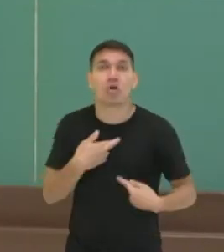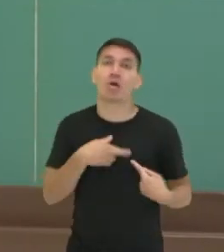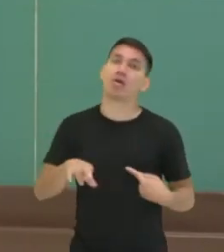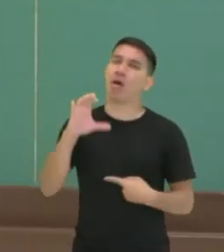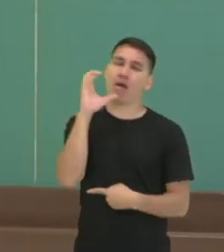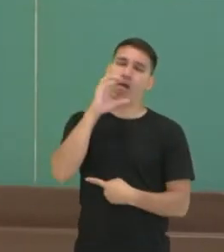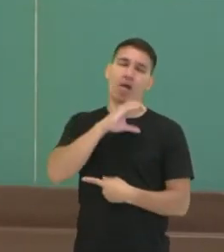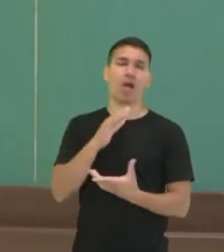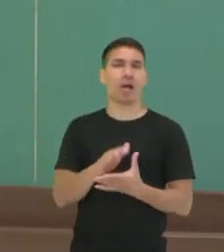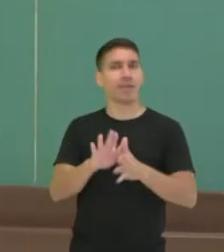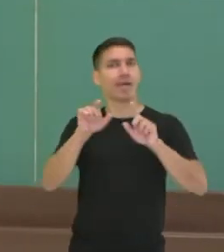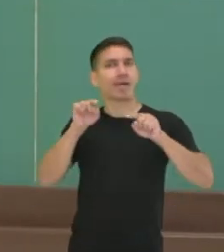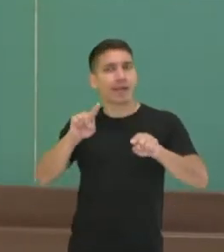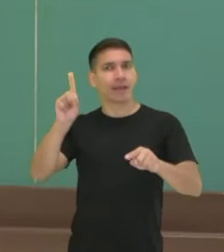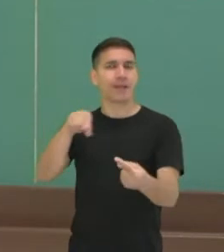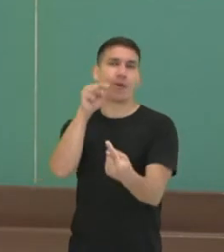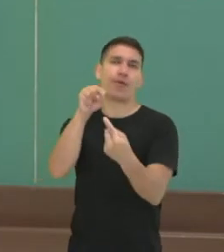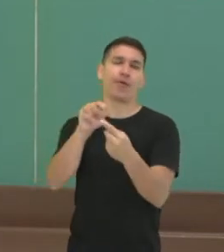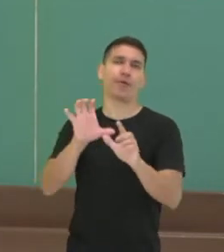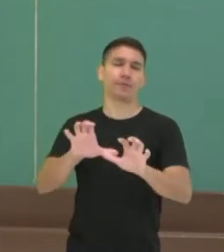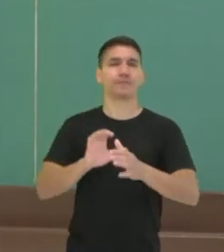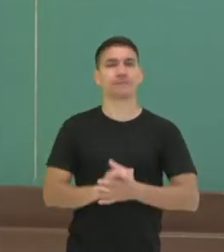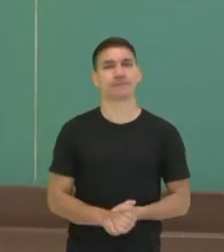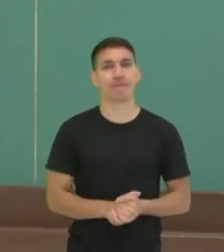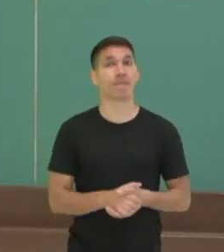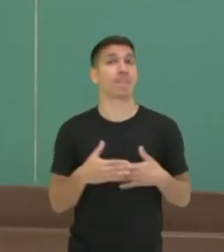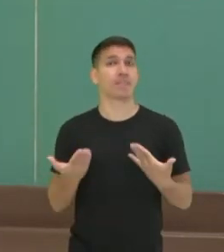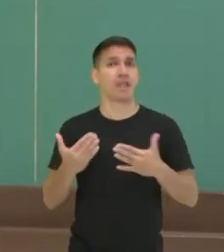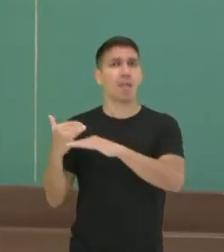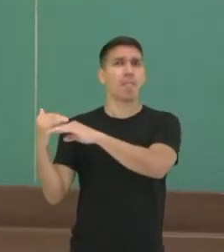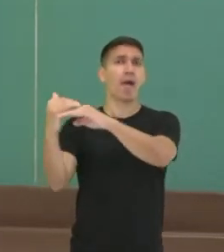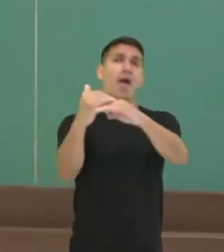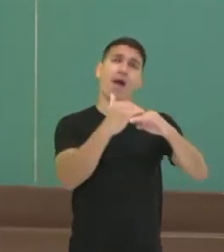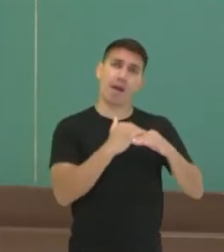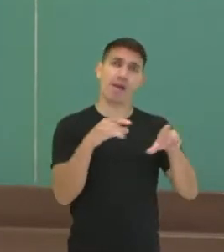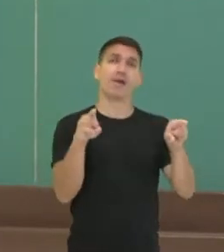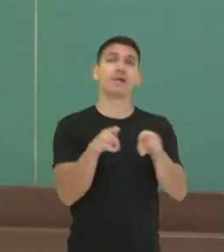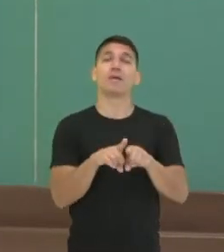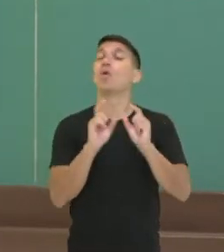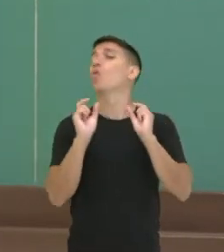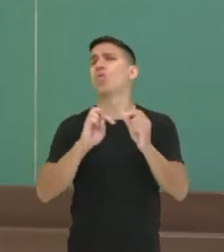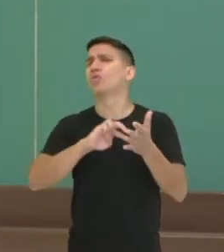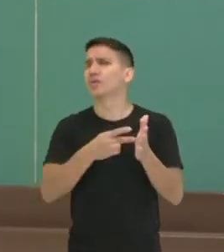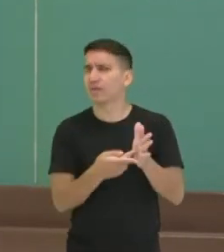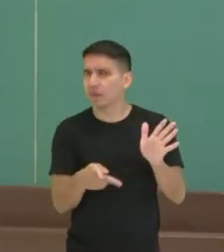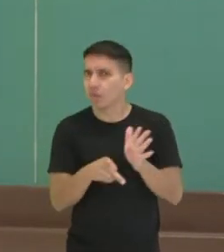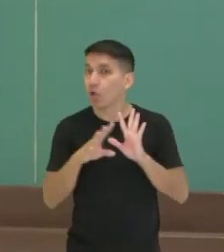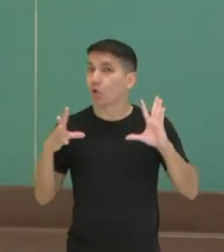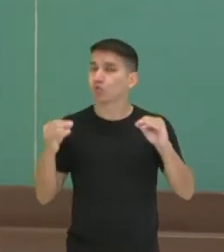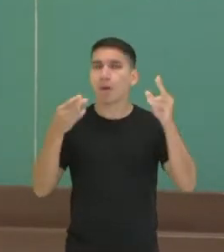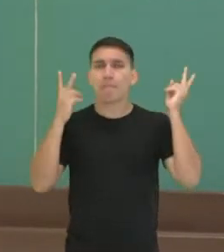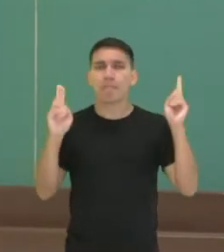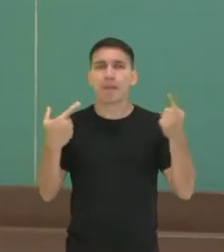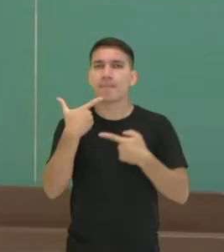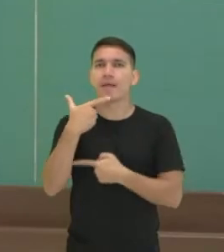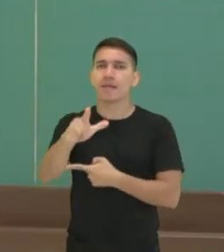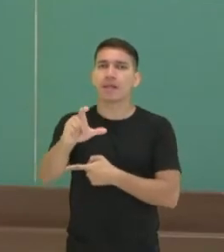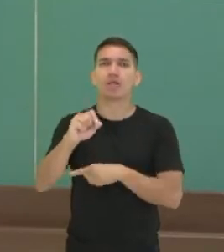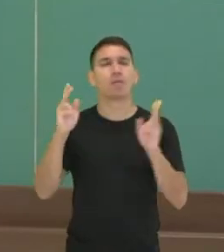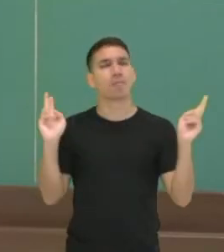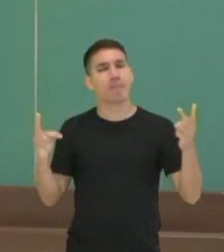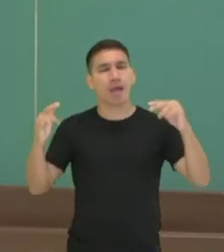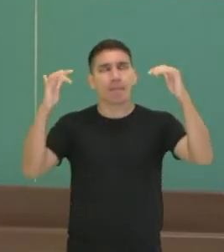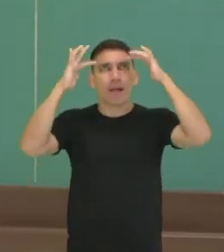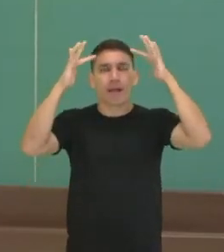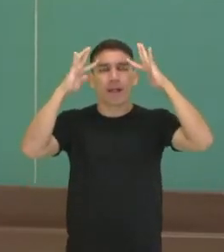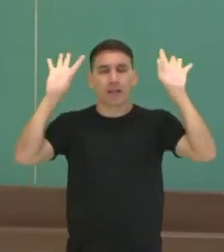rápida. Esse é o foco. E uma padronizagem, ou seja, todo mundo está falando agora a mesma língua e o mesmo